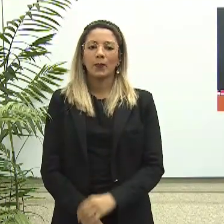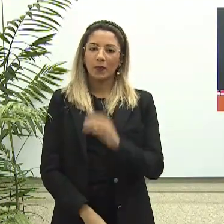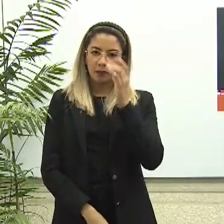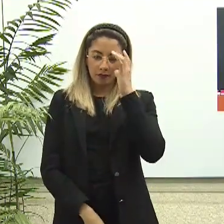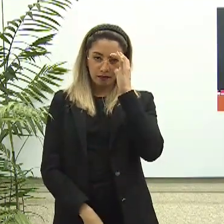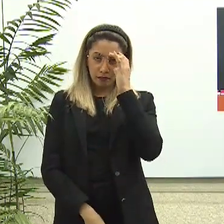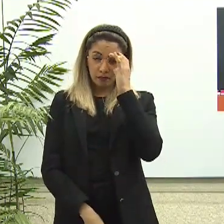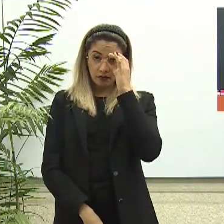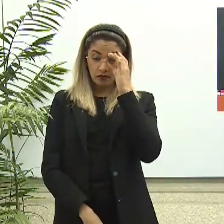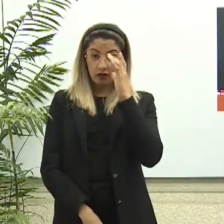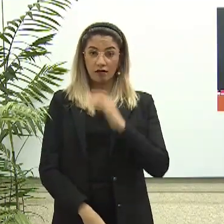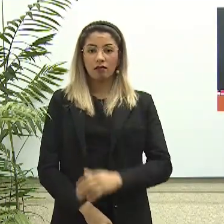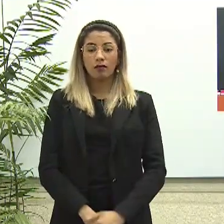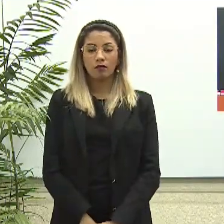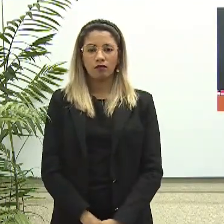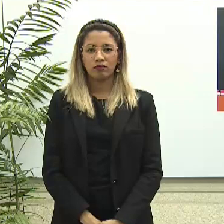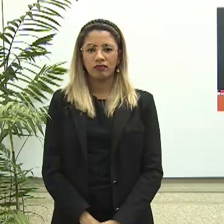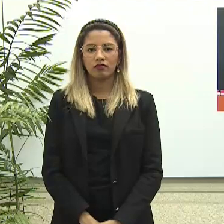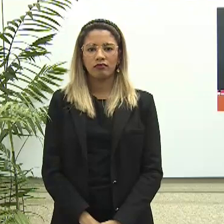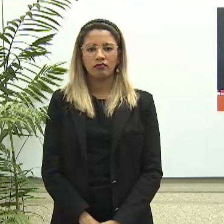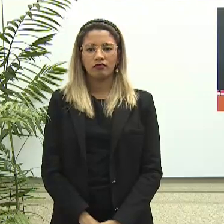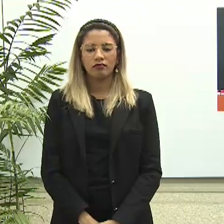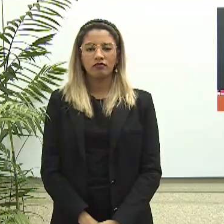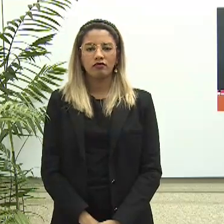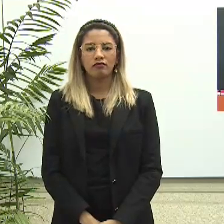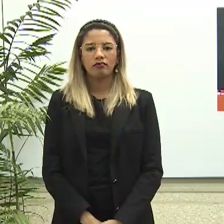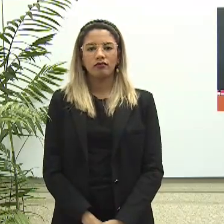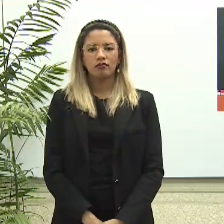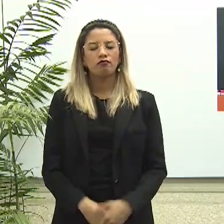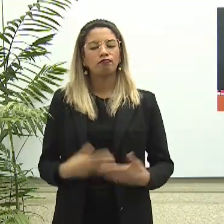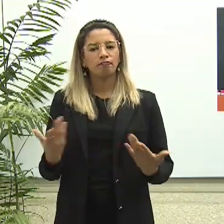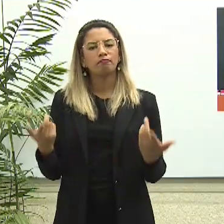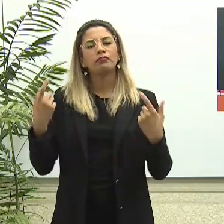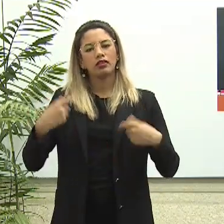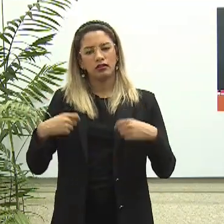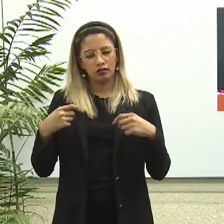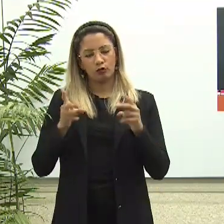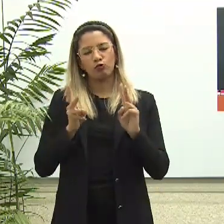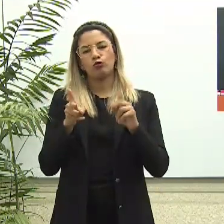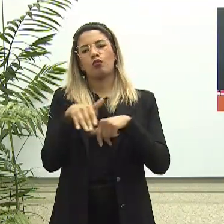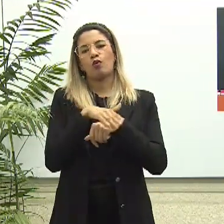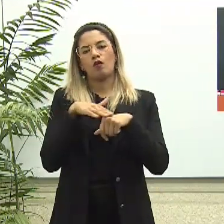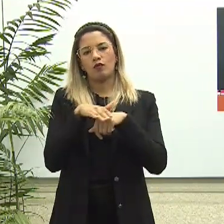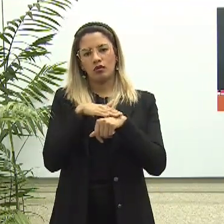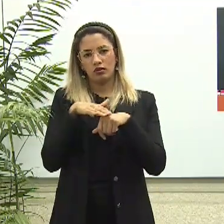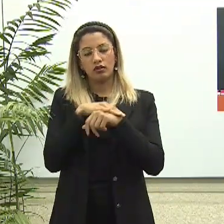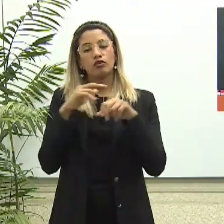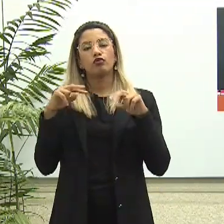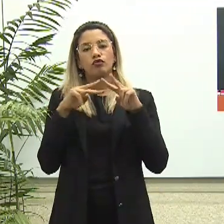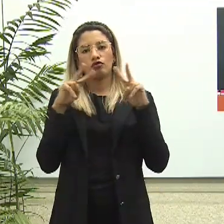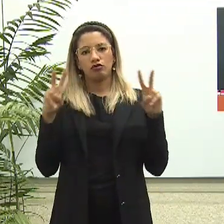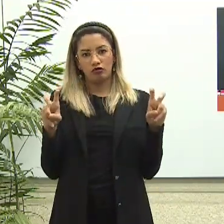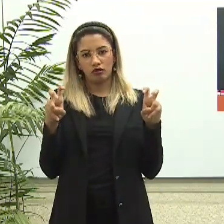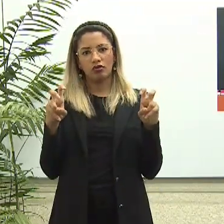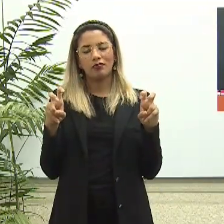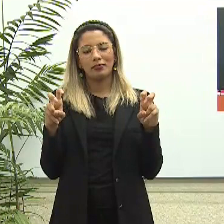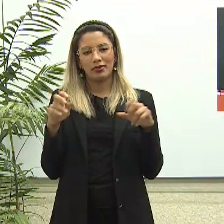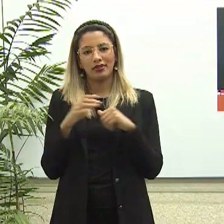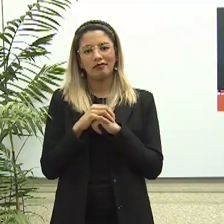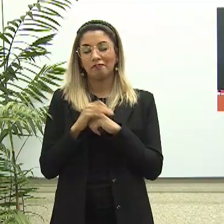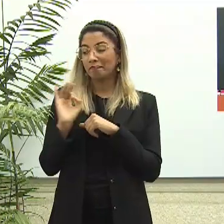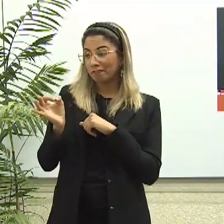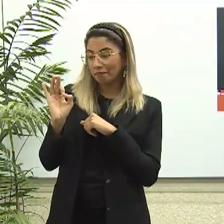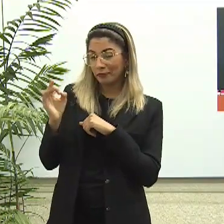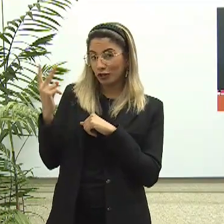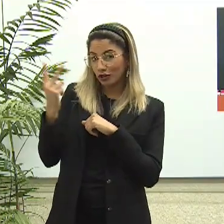eh bom muita coisa né e acho que a gente precisa continuar conversando né sobre esses temas É